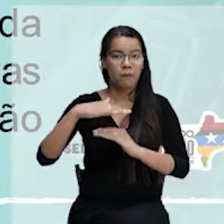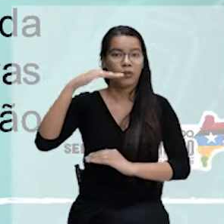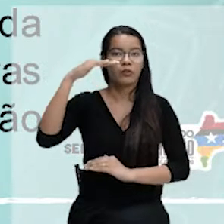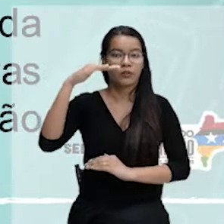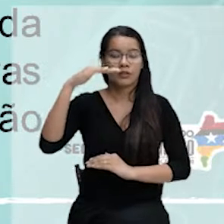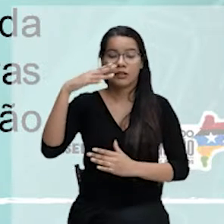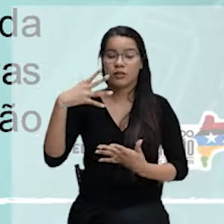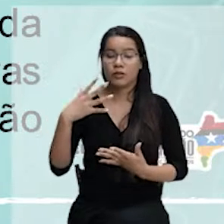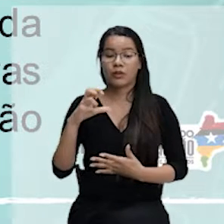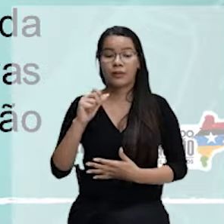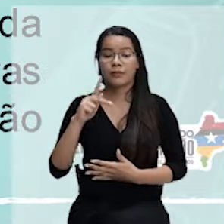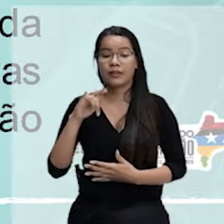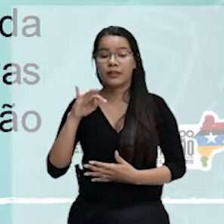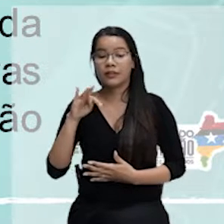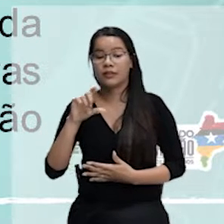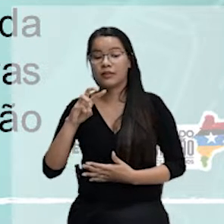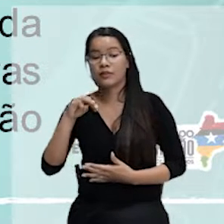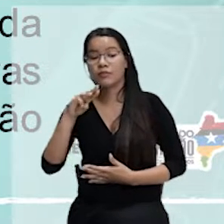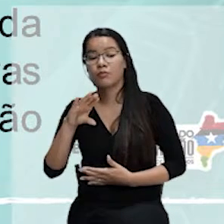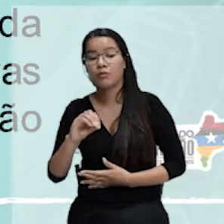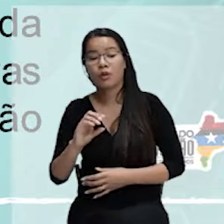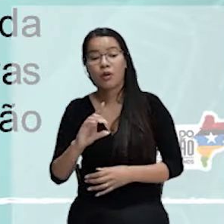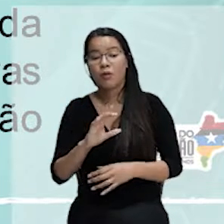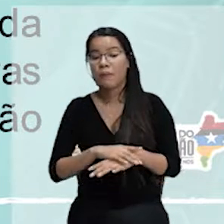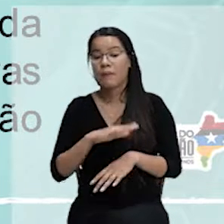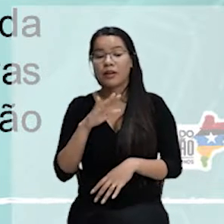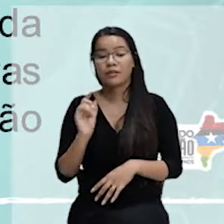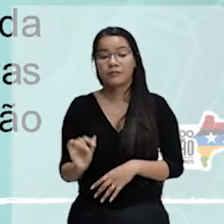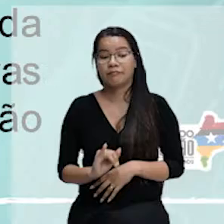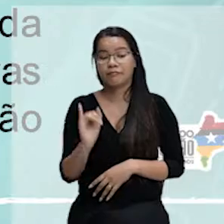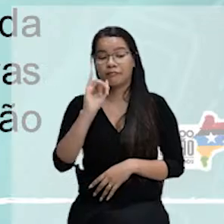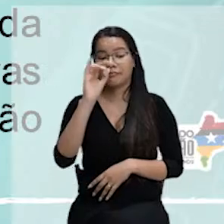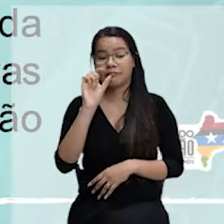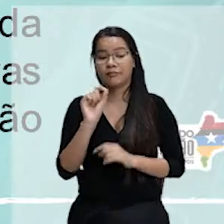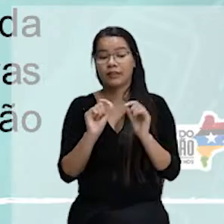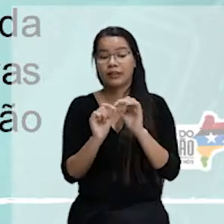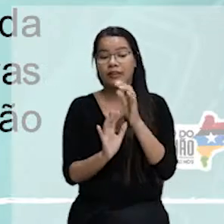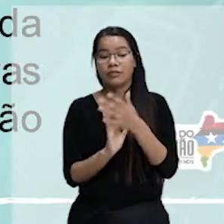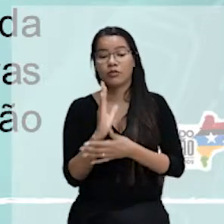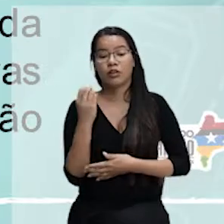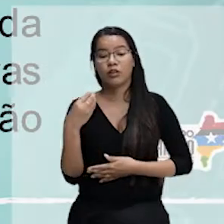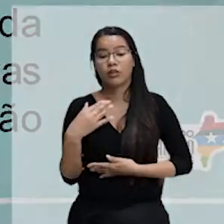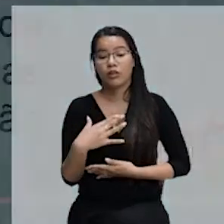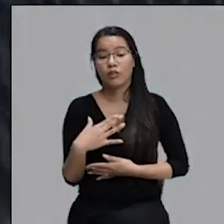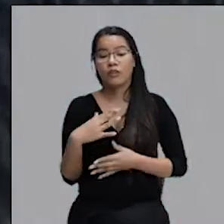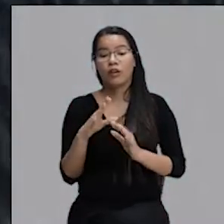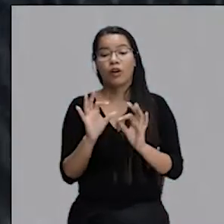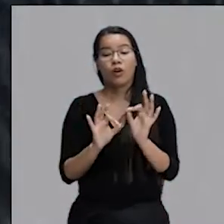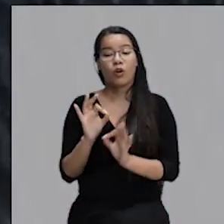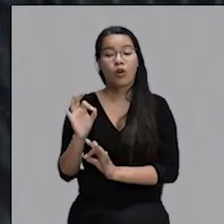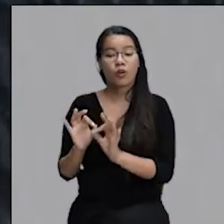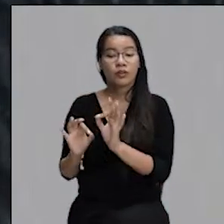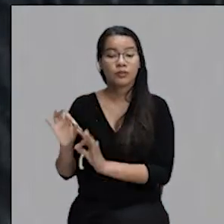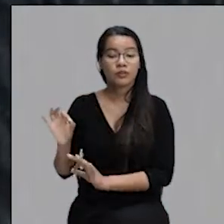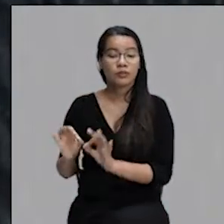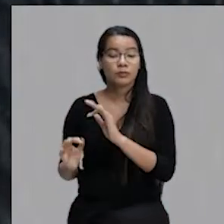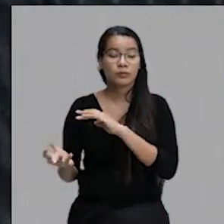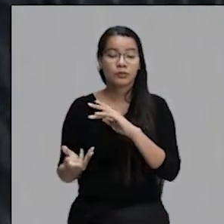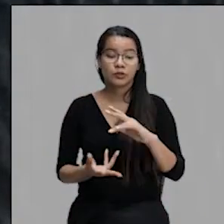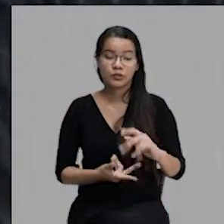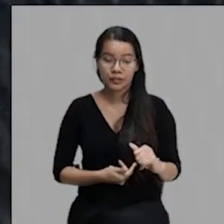ser determinante para a construção do que a gente chama de nova ordem mundial, dessa